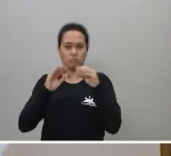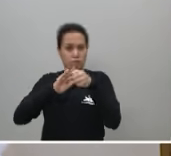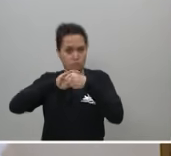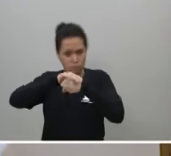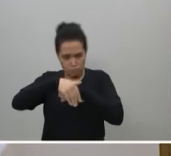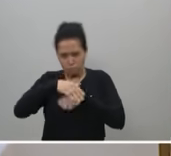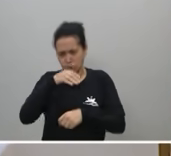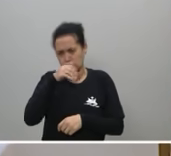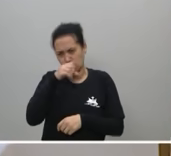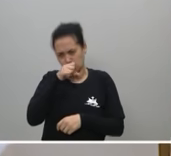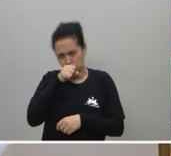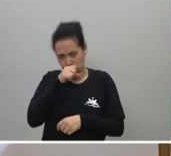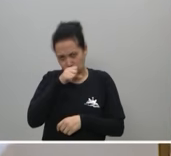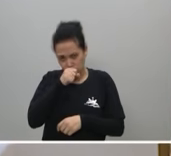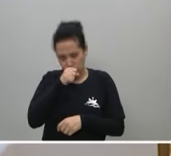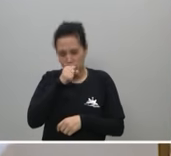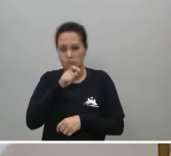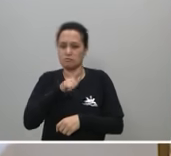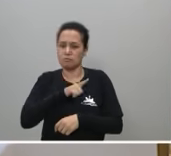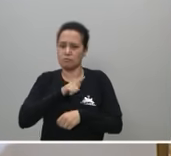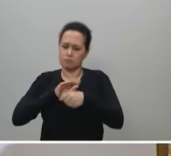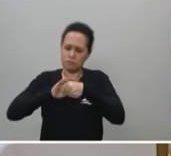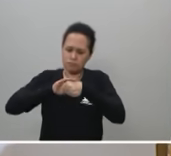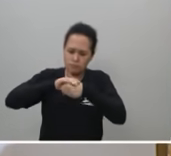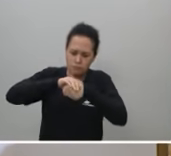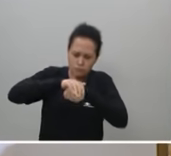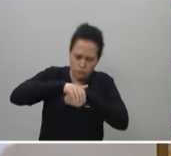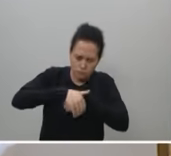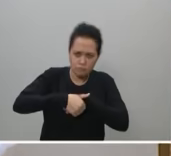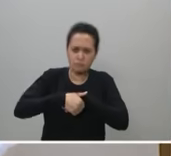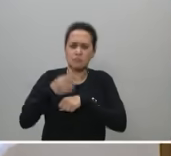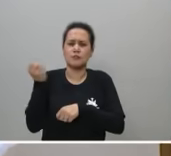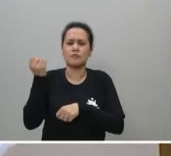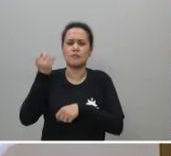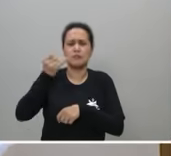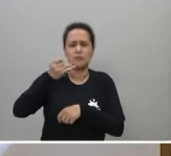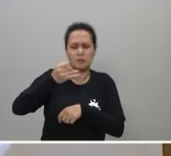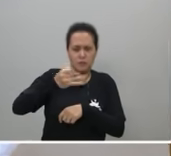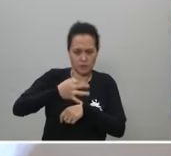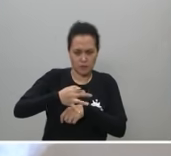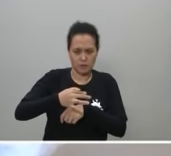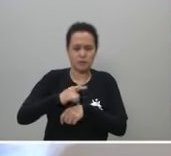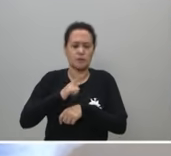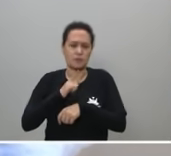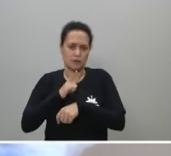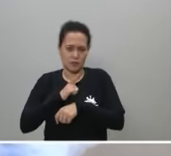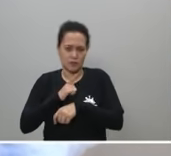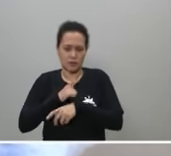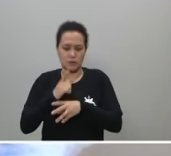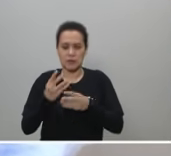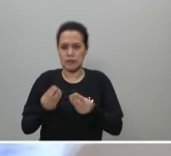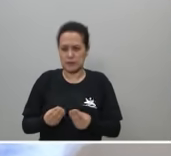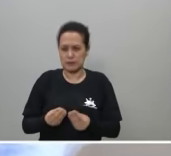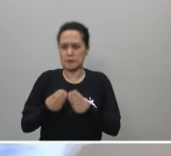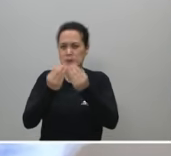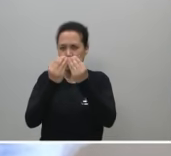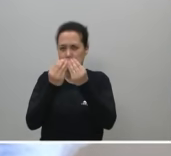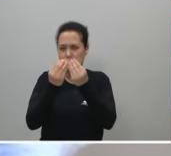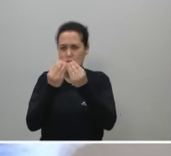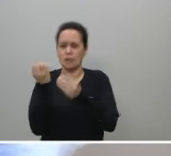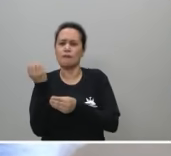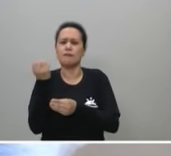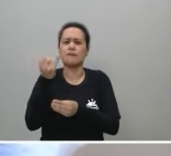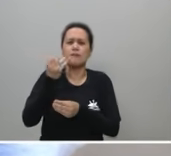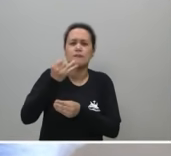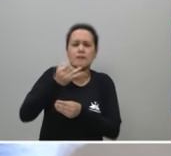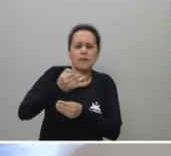teremos adoração, teremos pregações e o Pentecostes. Eu estou contando isso hoje, abrindo a homilia,